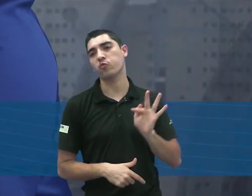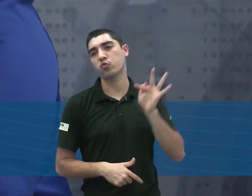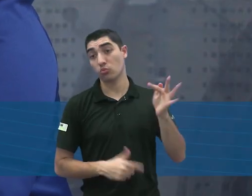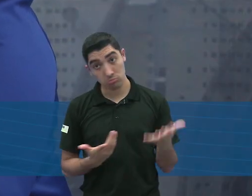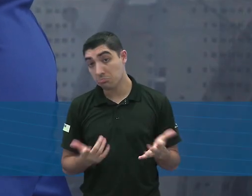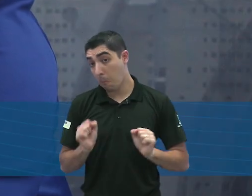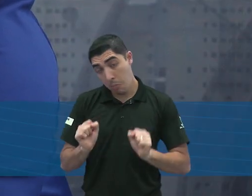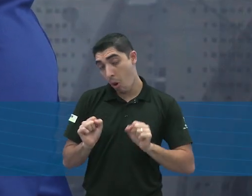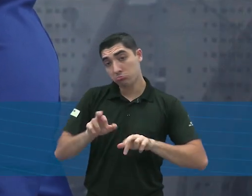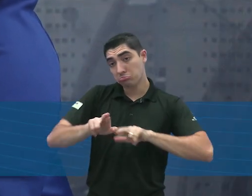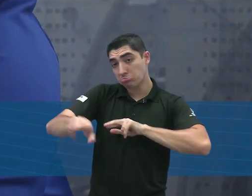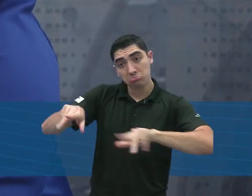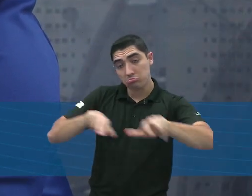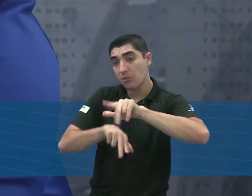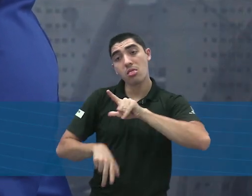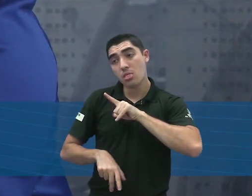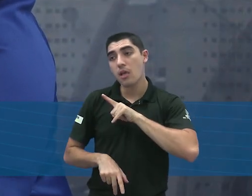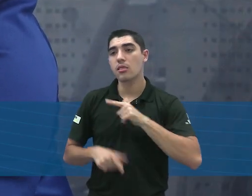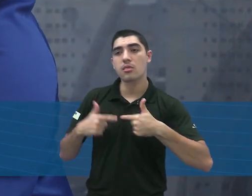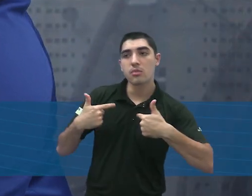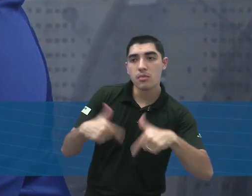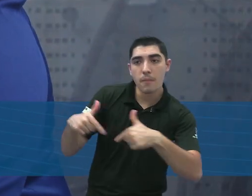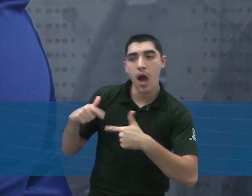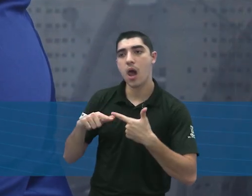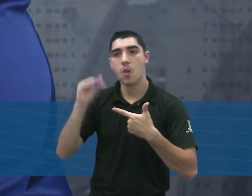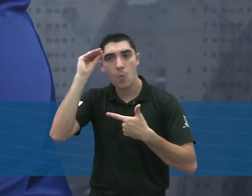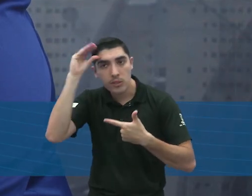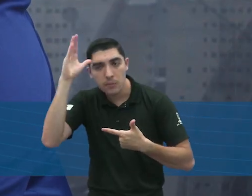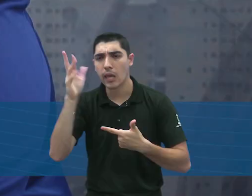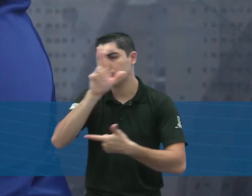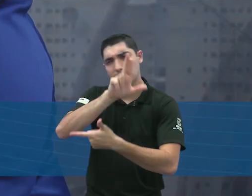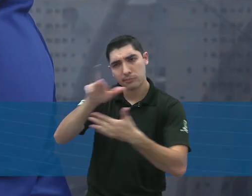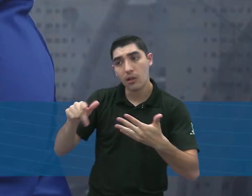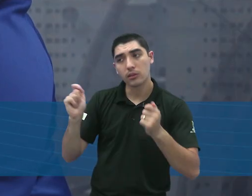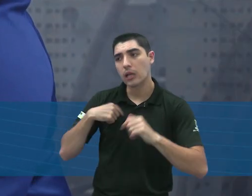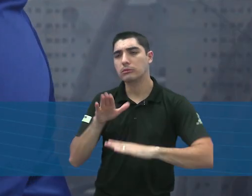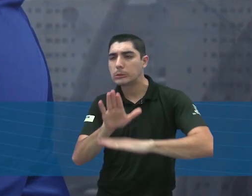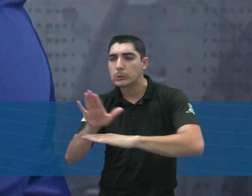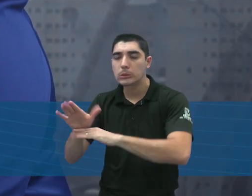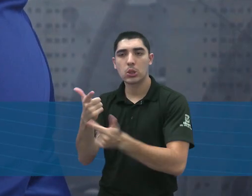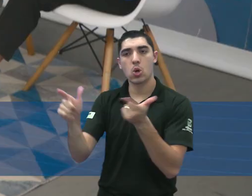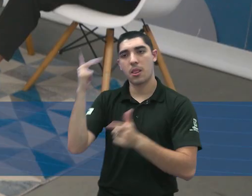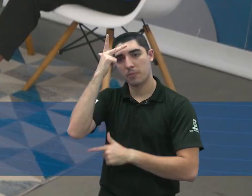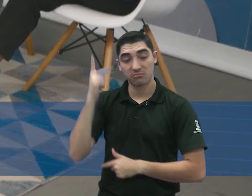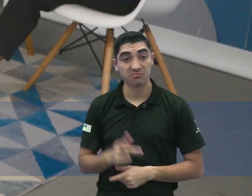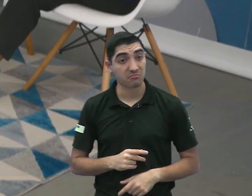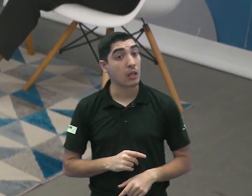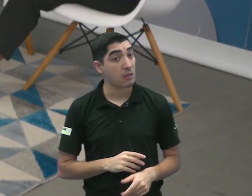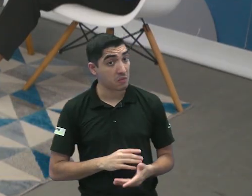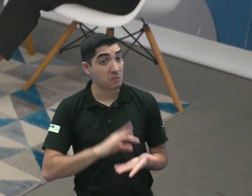de trabalho, de conhecimentos, eu posso também estar contribuindo isso com os outros, com outras pessoas. Com certeza, é